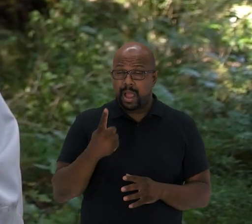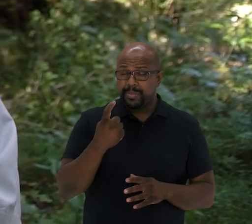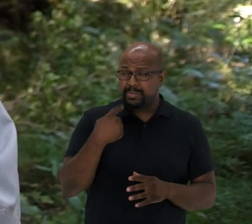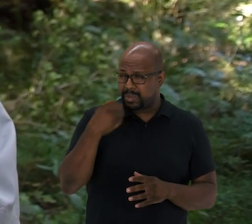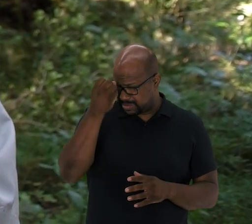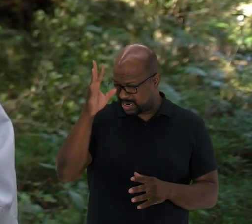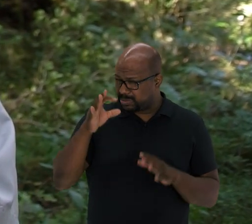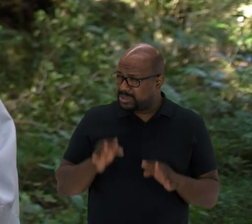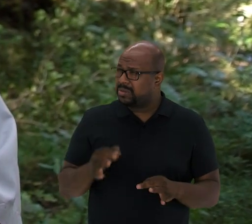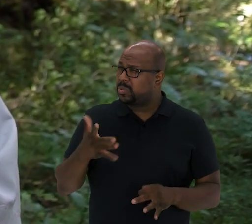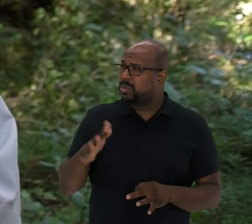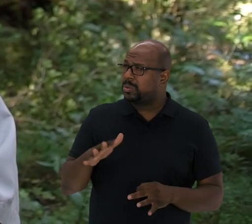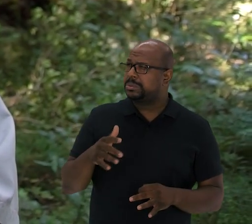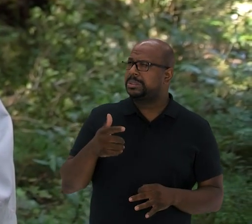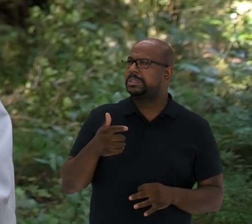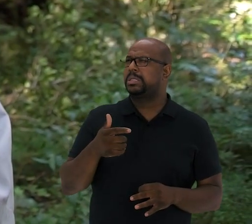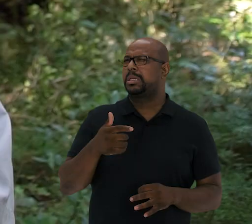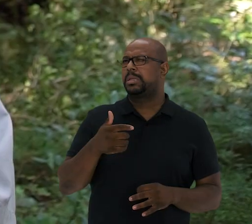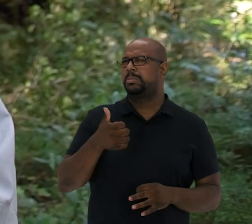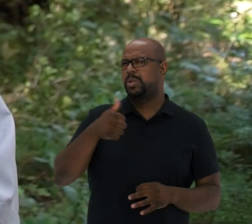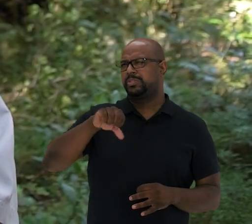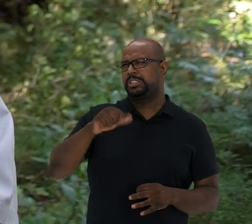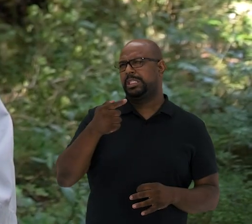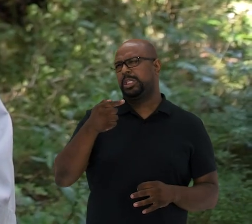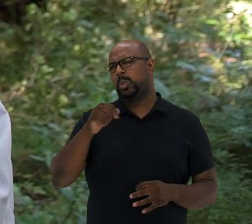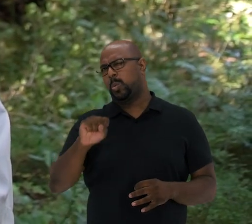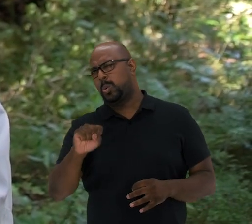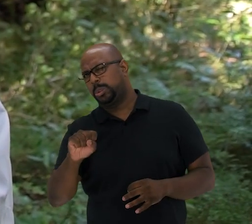primeira, eu não me recordo assim bem direito, mas foi em torno de 78,